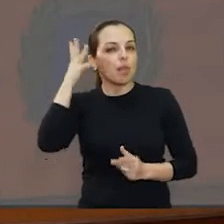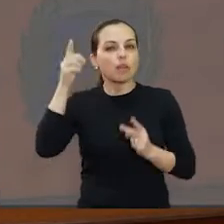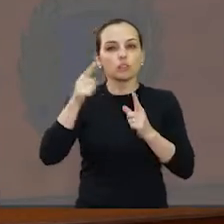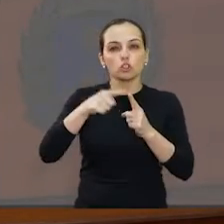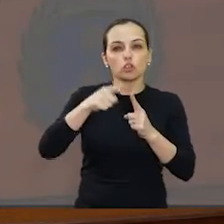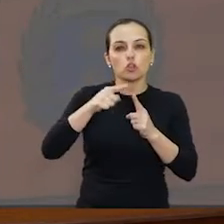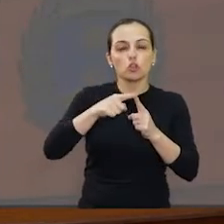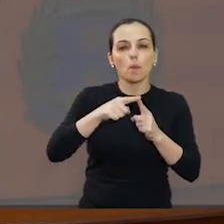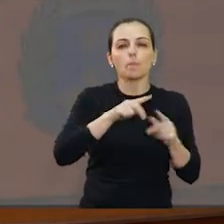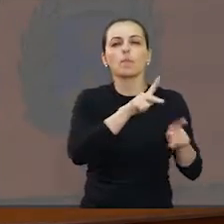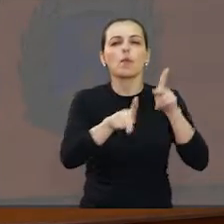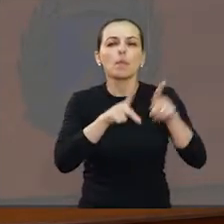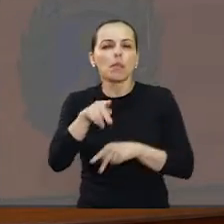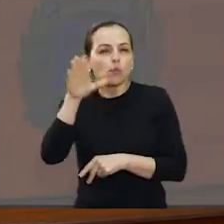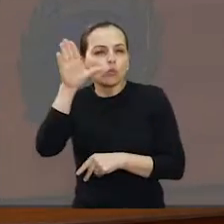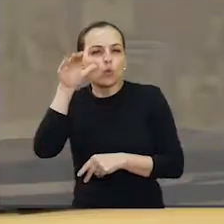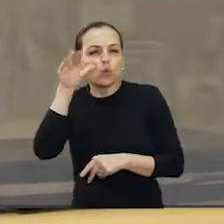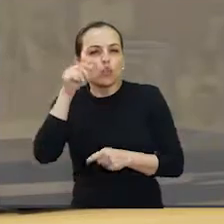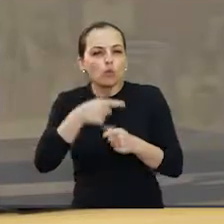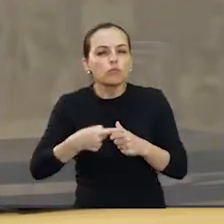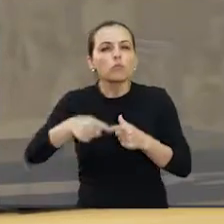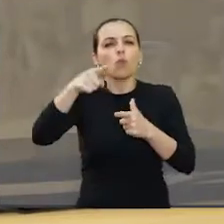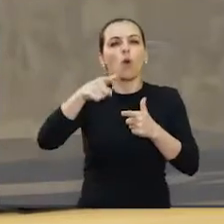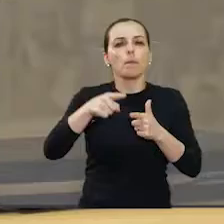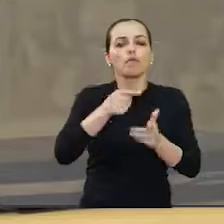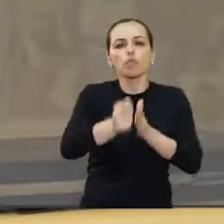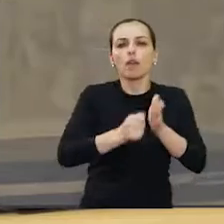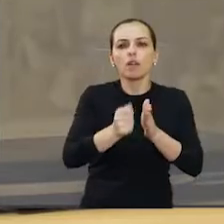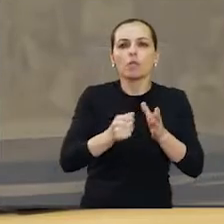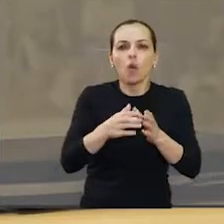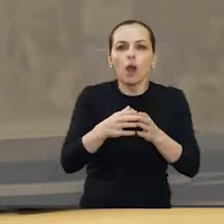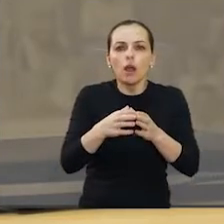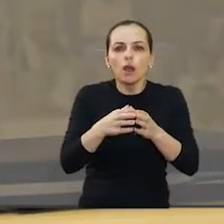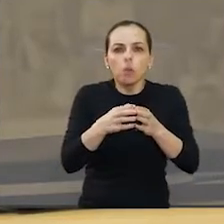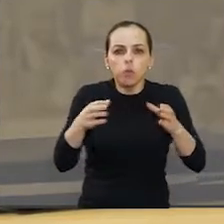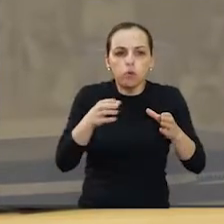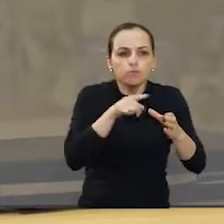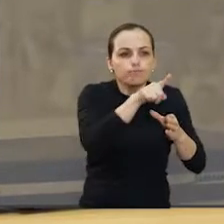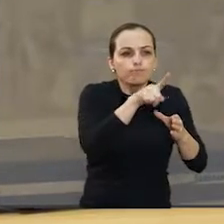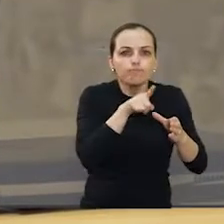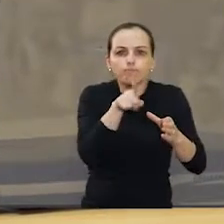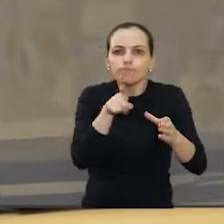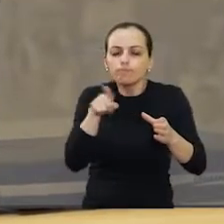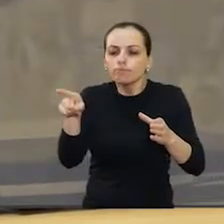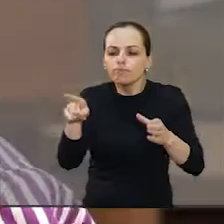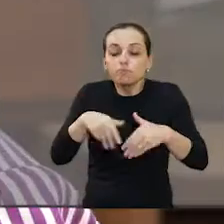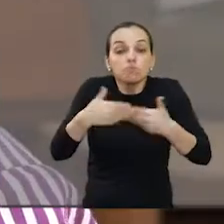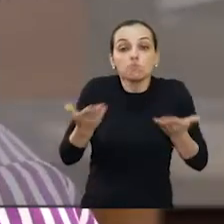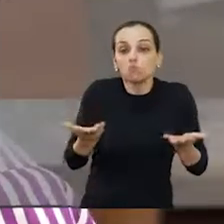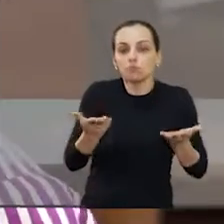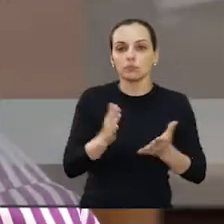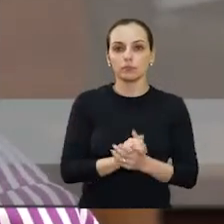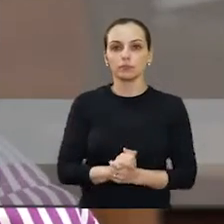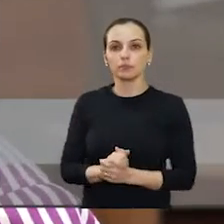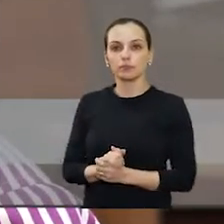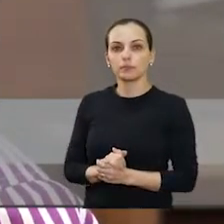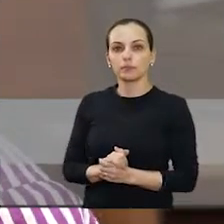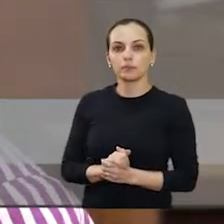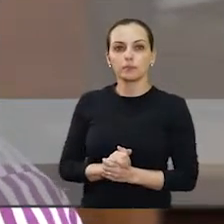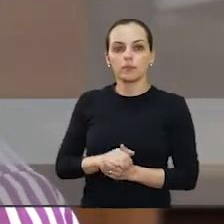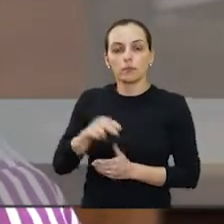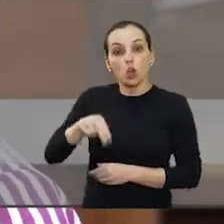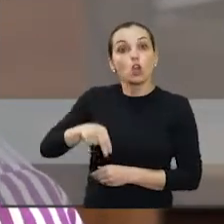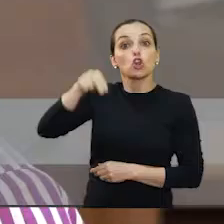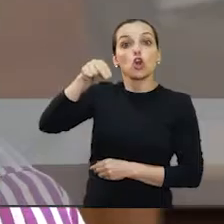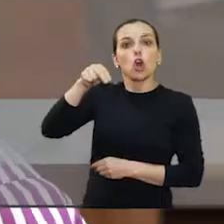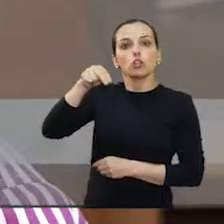palestra respondeu a uma pergunta que muitos araraquarenses se fazem. Para onde está crescendo a cidade? Falando fisicamente, a gente